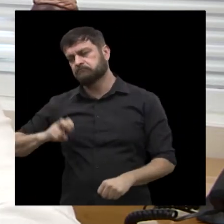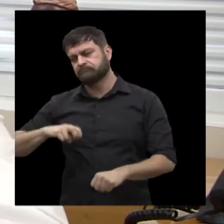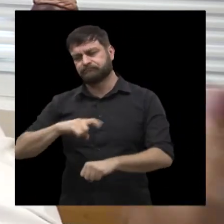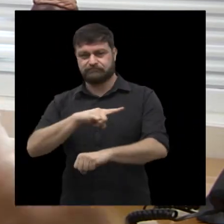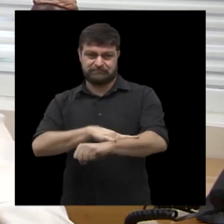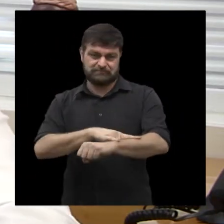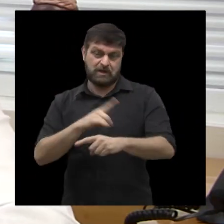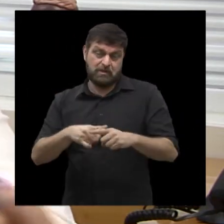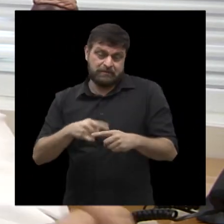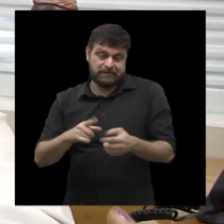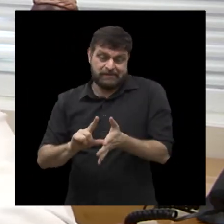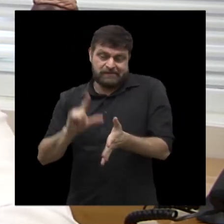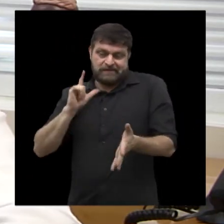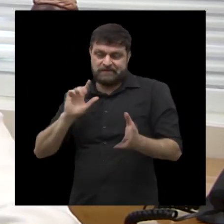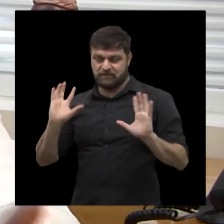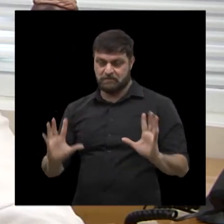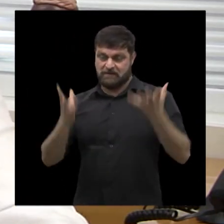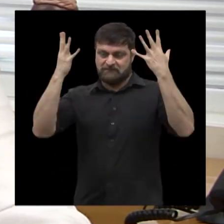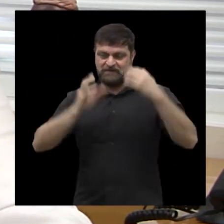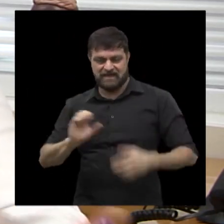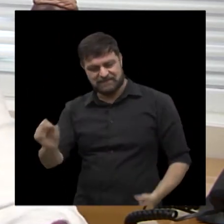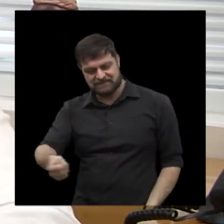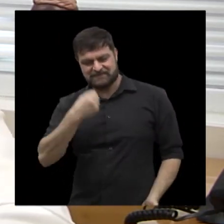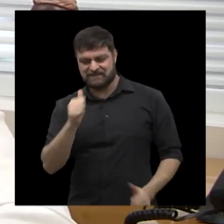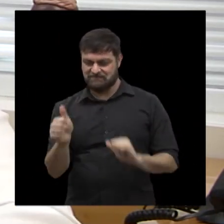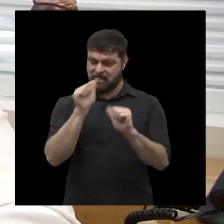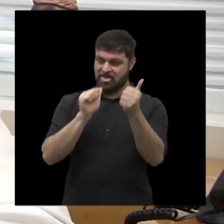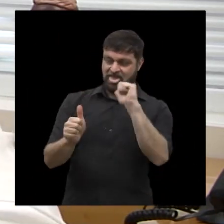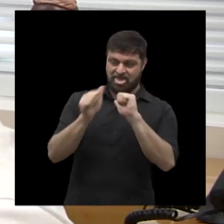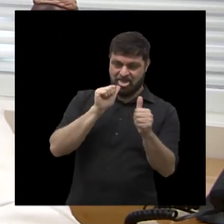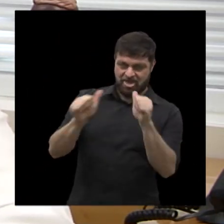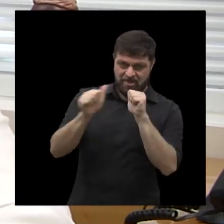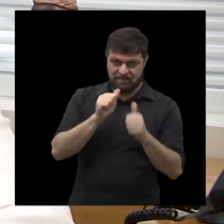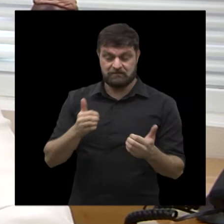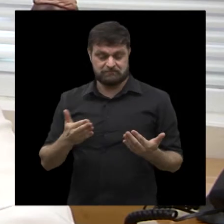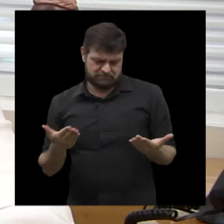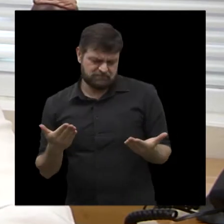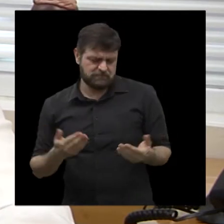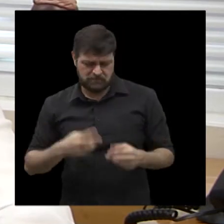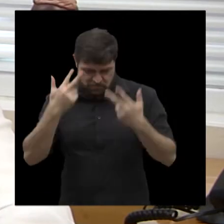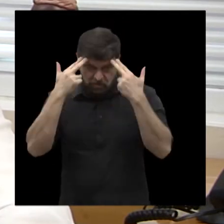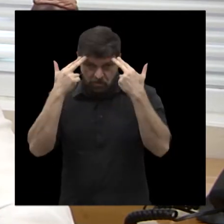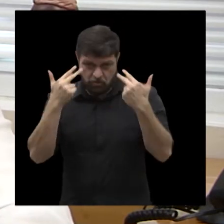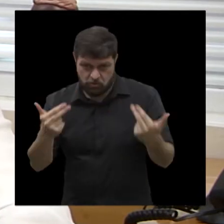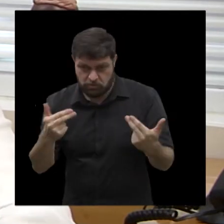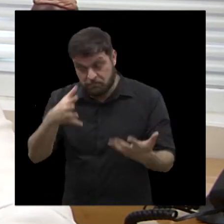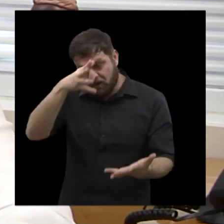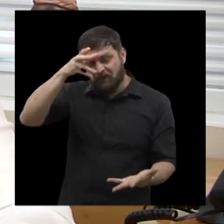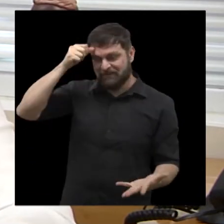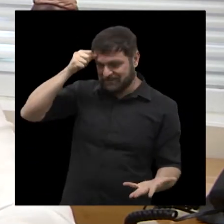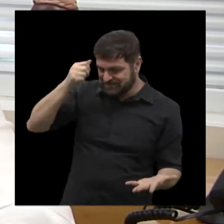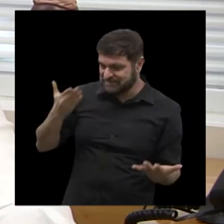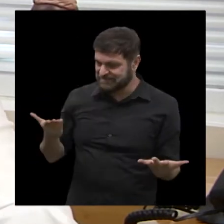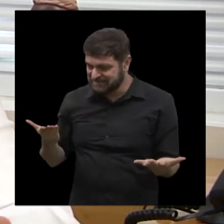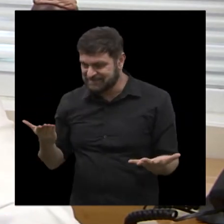porque você tomou muita cerveja, foi numa festa, abusou um pouquinho ali no refrigerante, né?